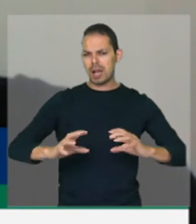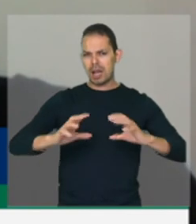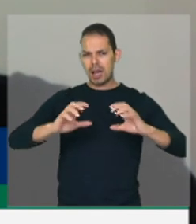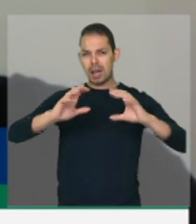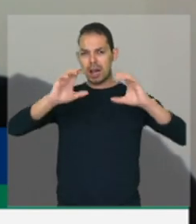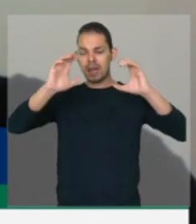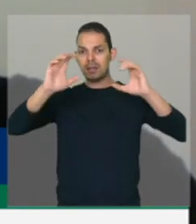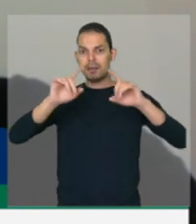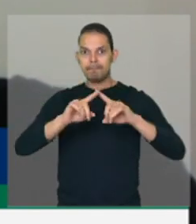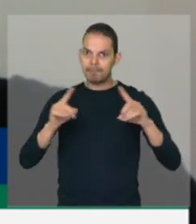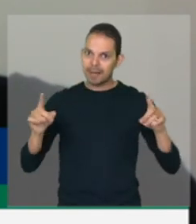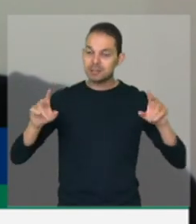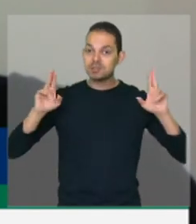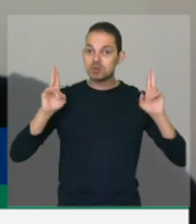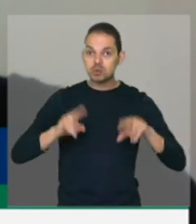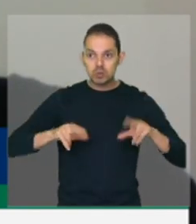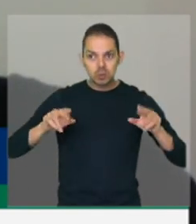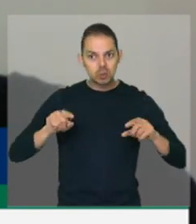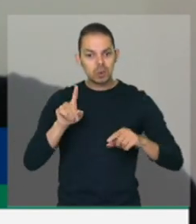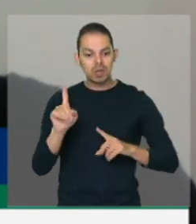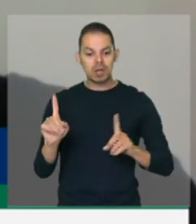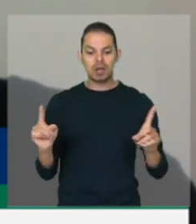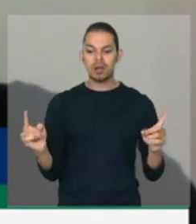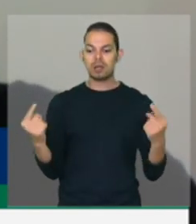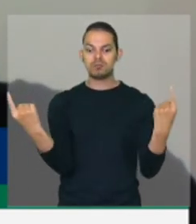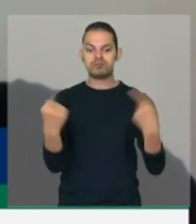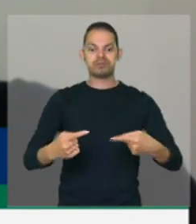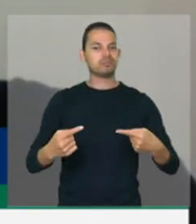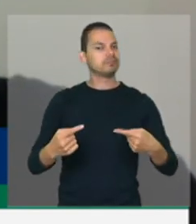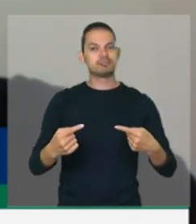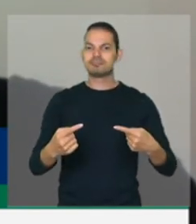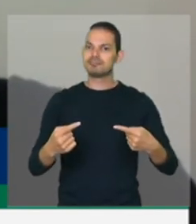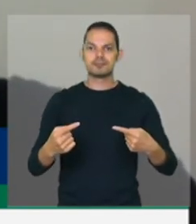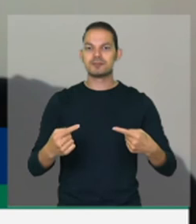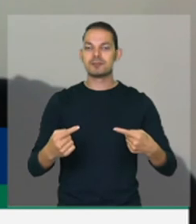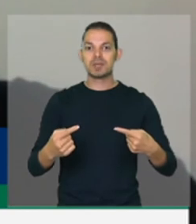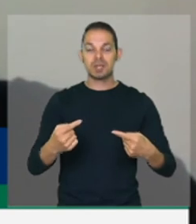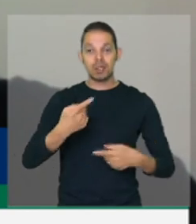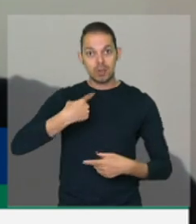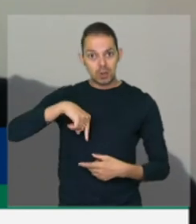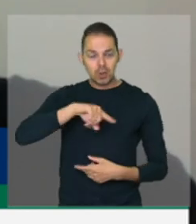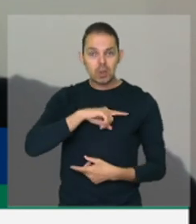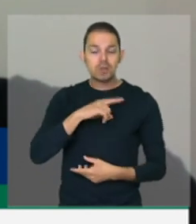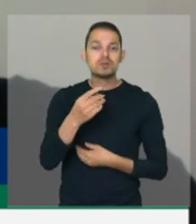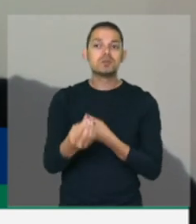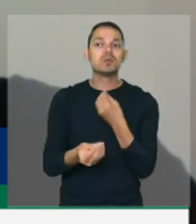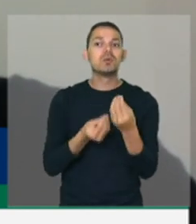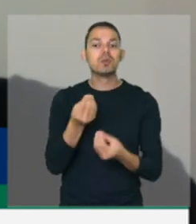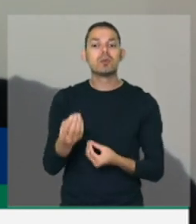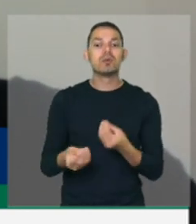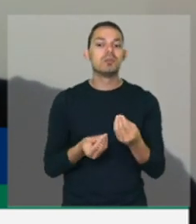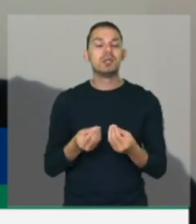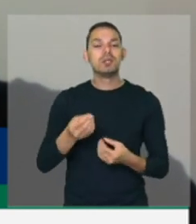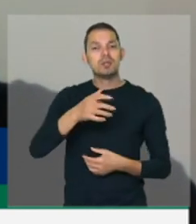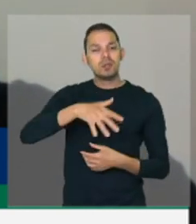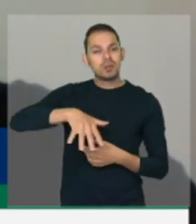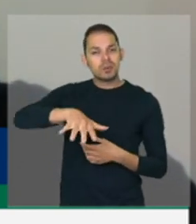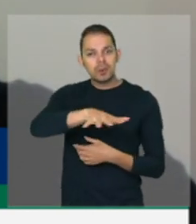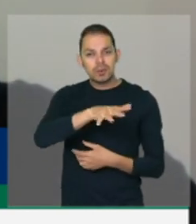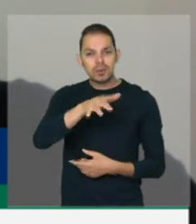jamais, de maneira alguma, eles não se enfrentam. Nós, por outro lado, no afã de vermos um adversário político